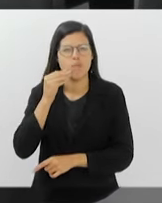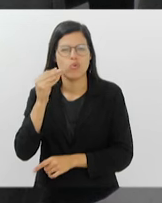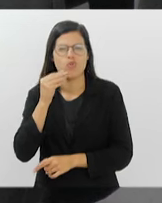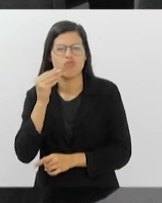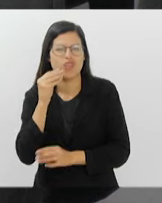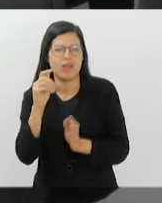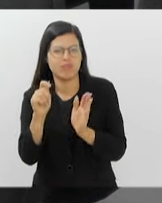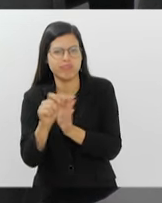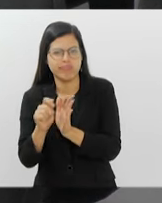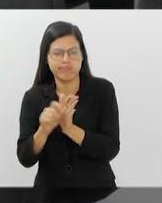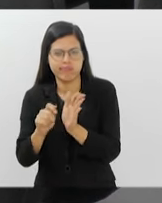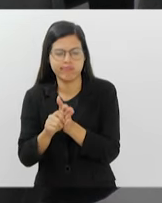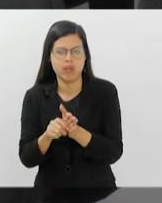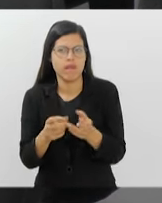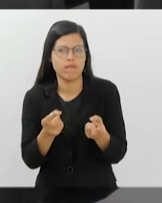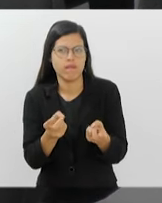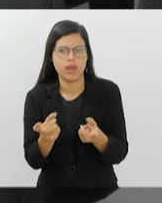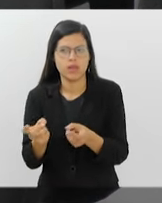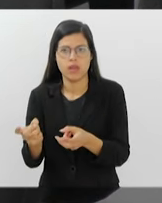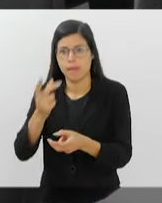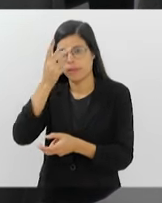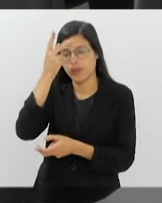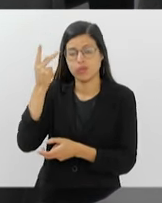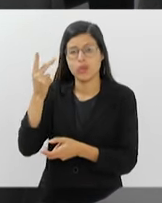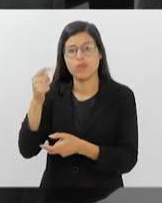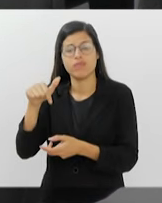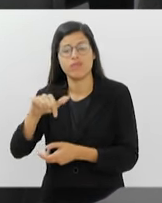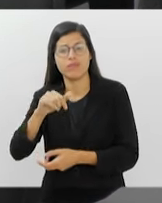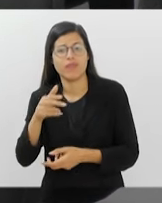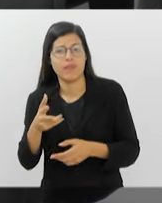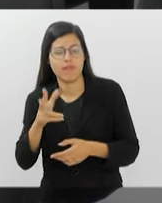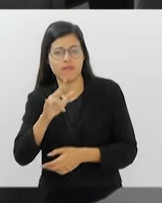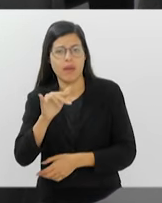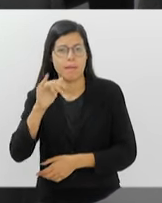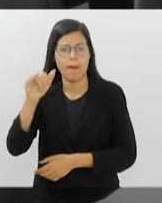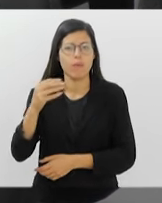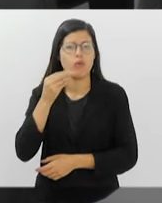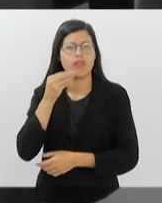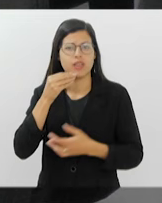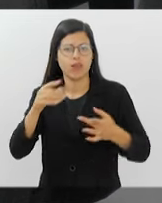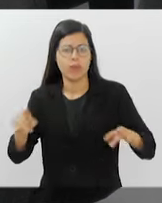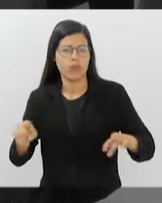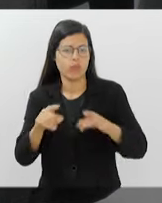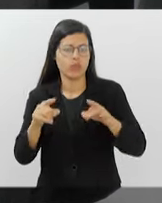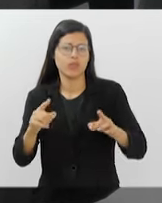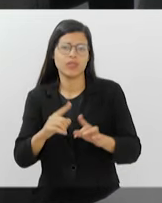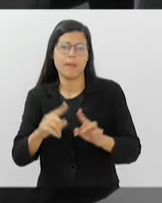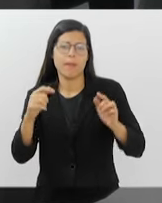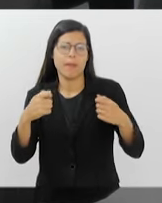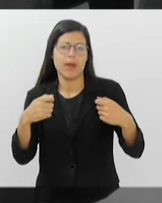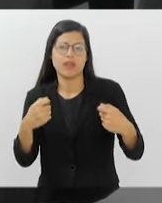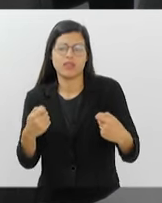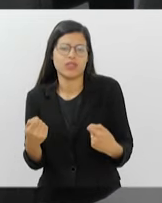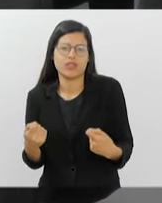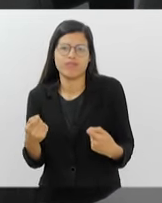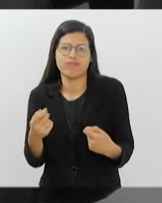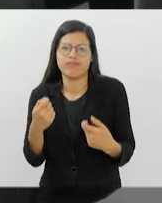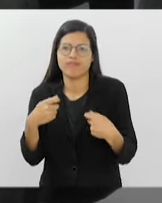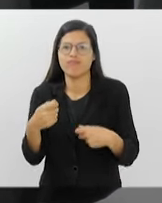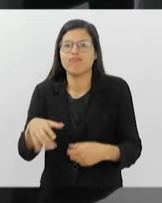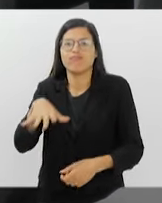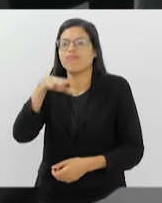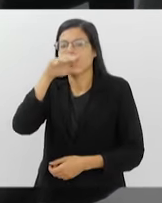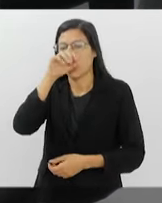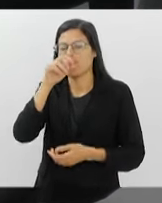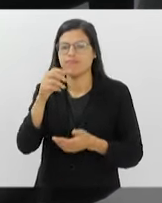adolescentes e aqueles que vão para lá curtir a música mas que são os estimulados a curtir o o cigarrinho do capiro